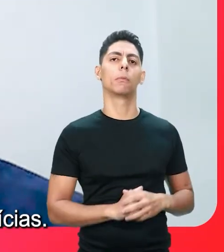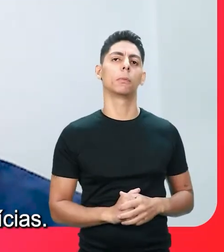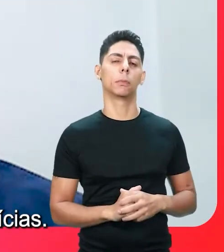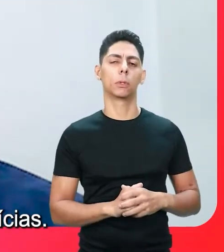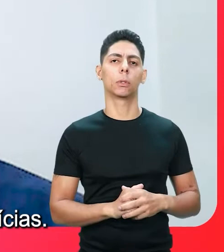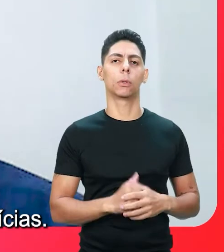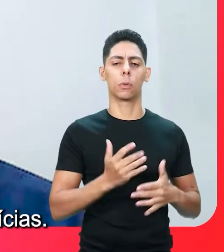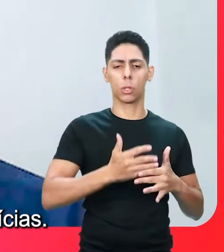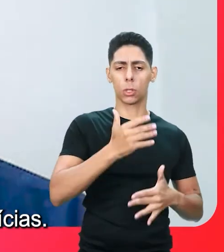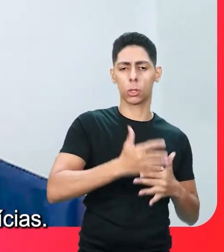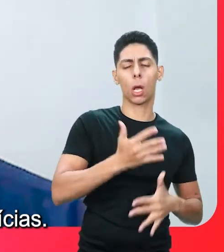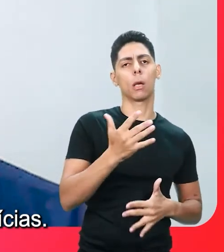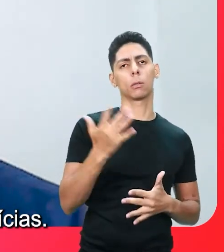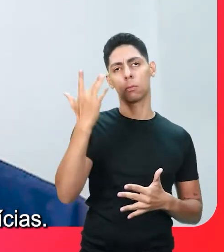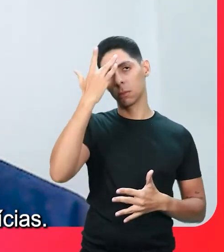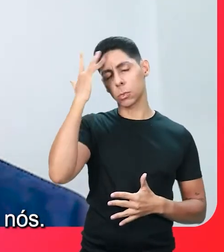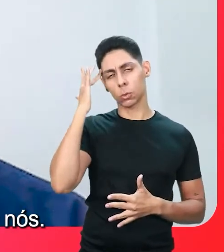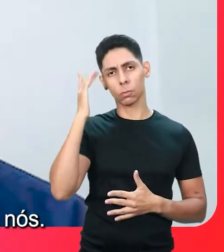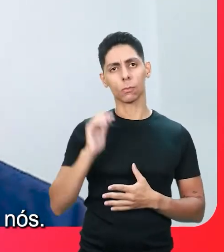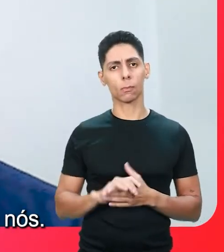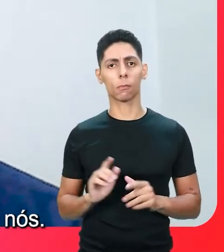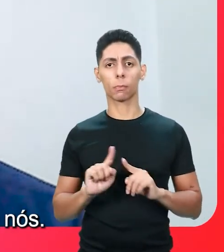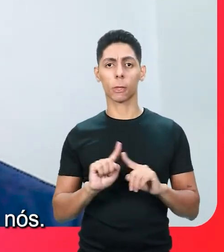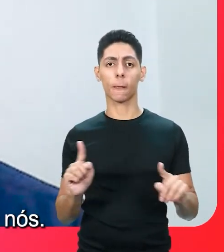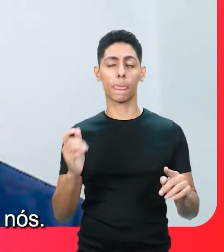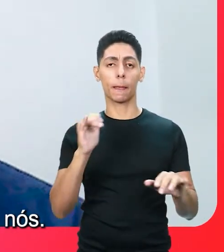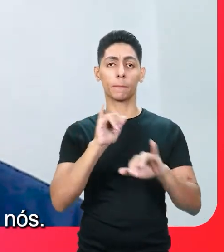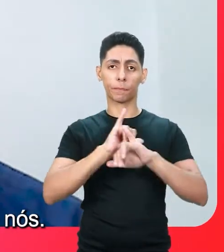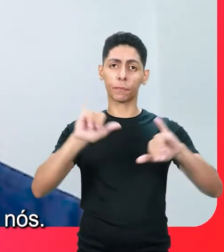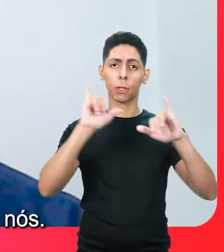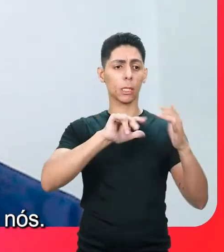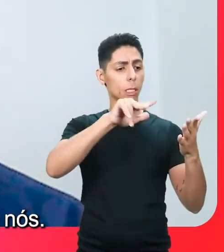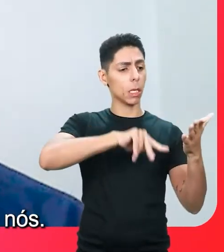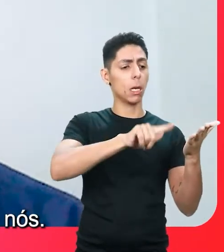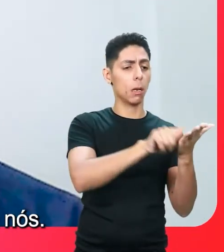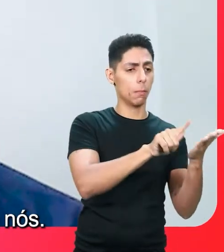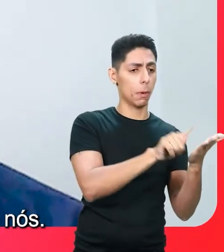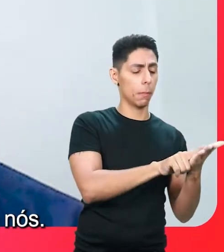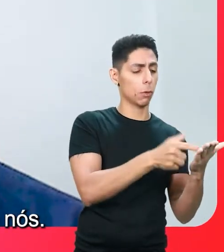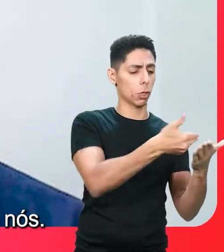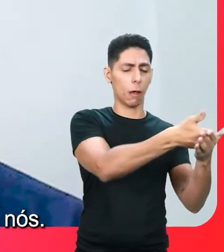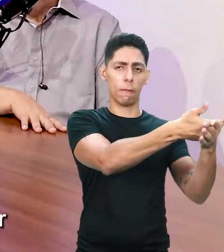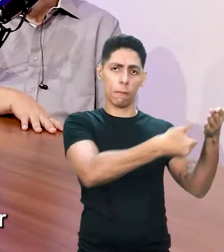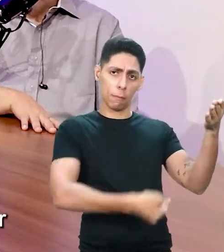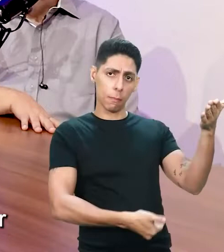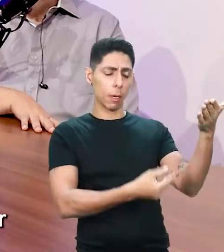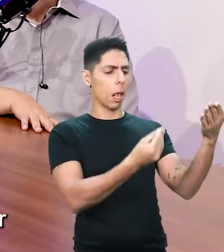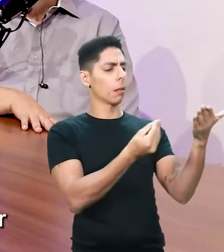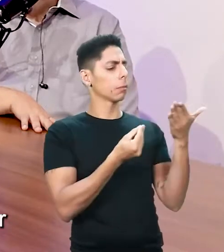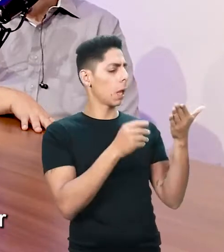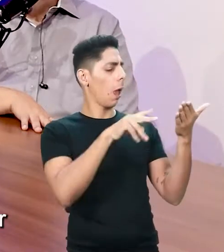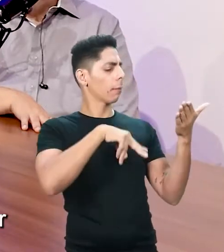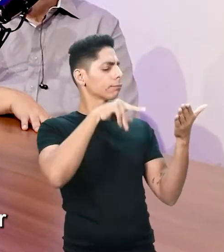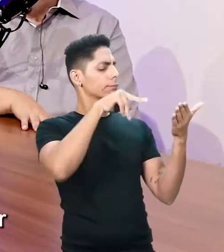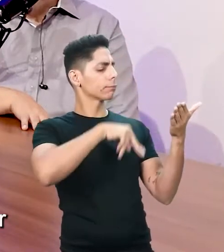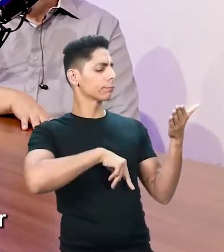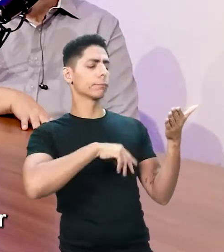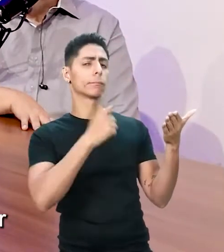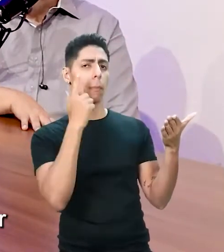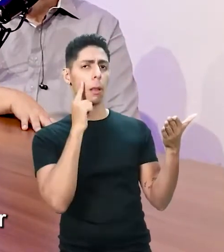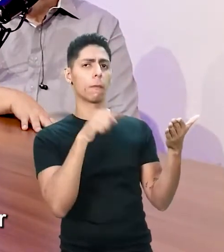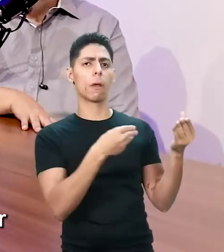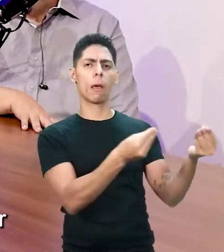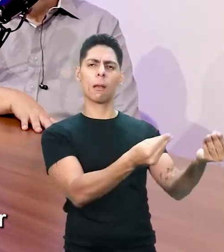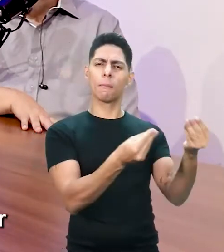de bate-papo com os ouvintes. As notícias a gente ainda lia no papel. Chegavam impressas para nós. Ela chega e